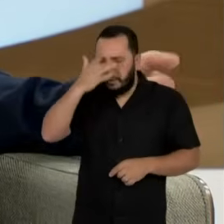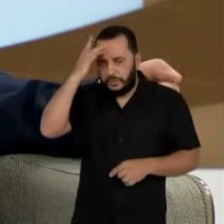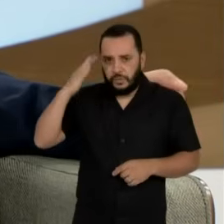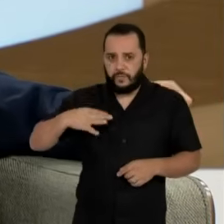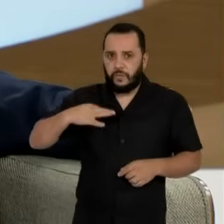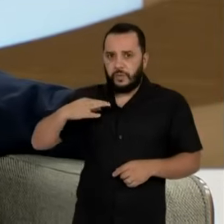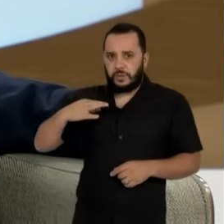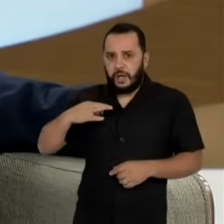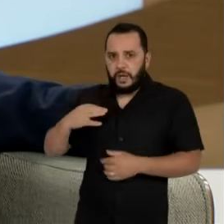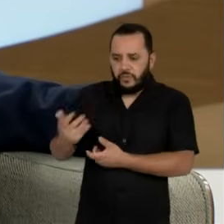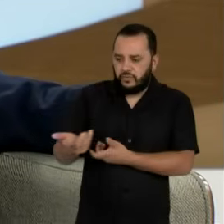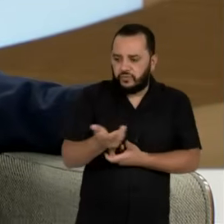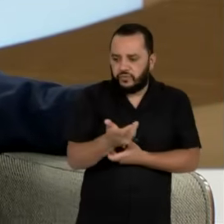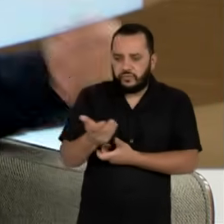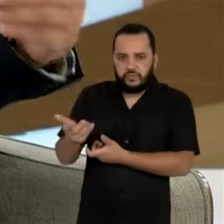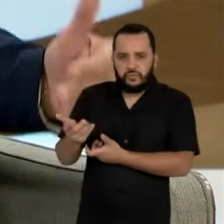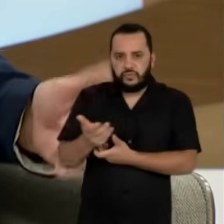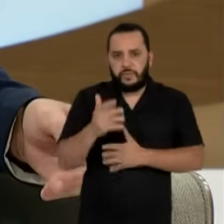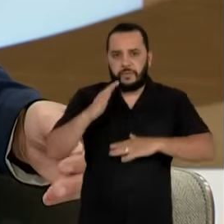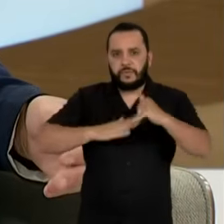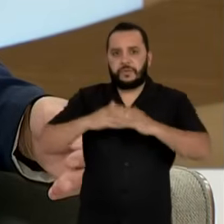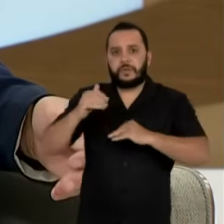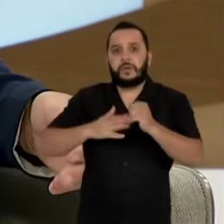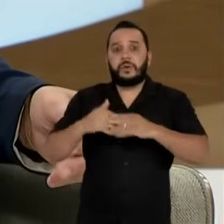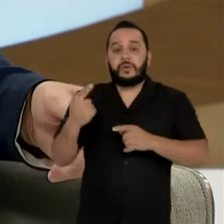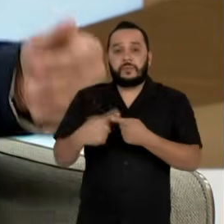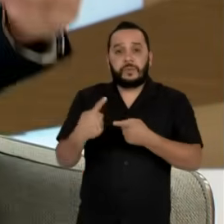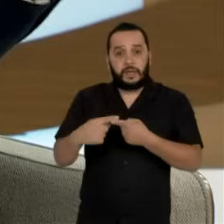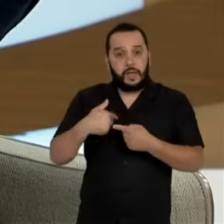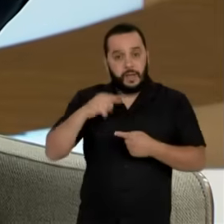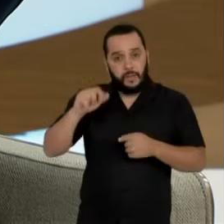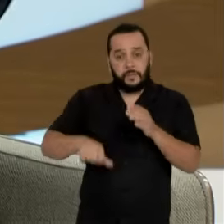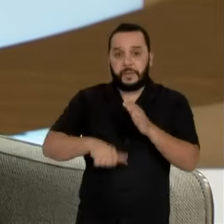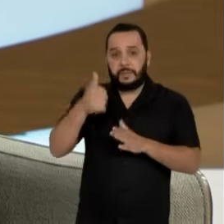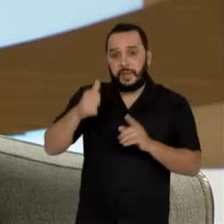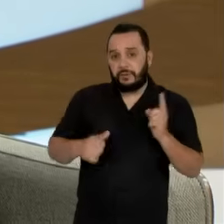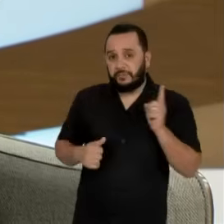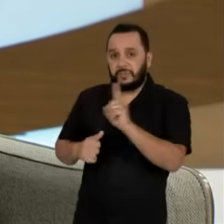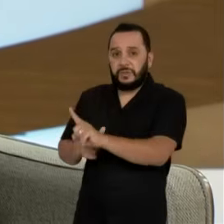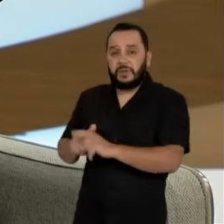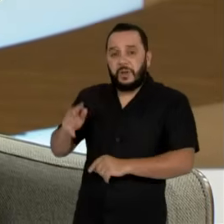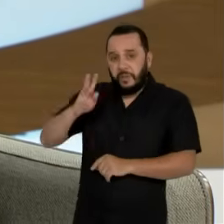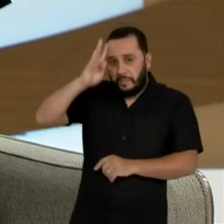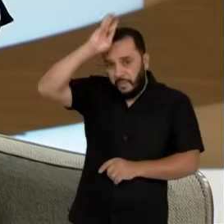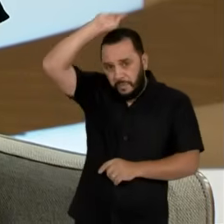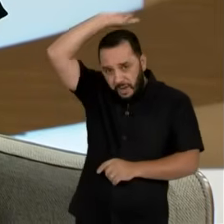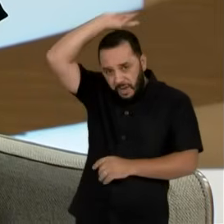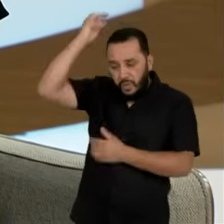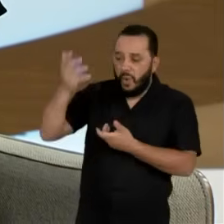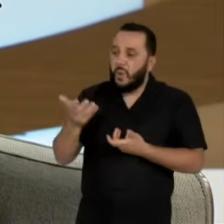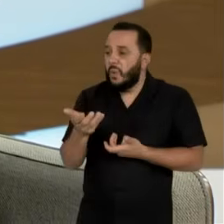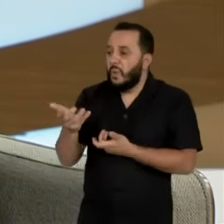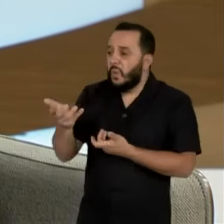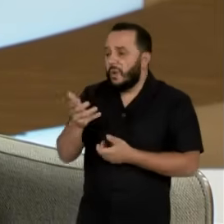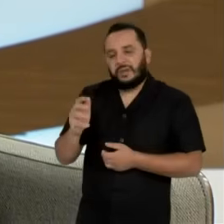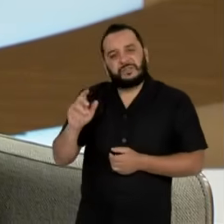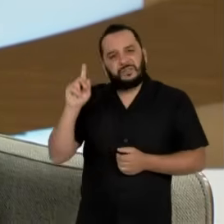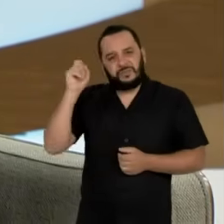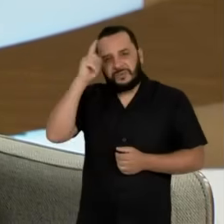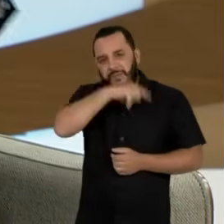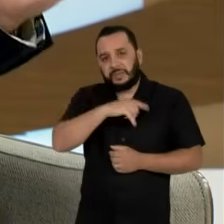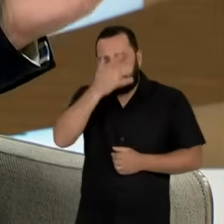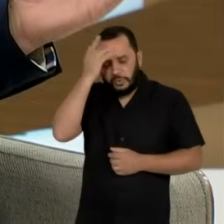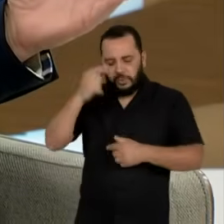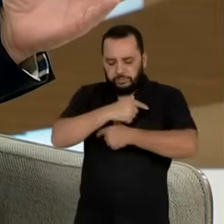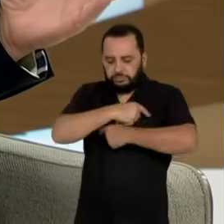quê? O brigadista, ele é o primeiro a chegar no incêndio, né? O bombeiro, para chegar numa área isolada, é difícil. Então, quando chegar lá,